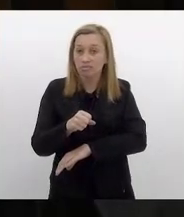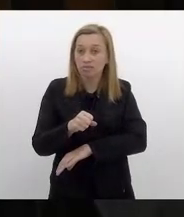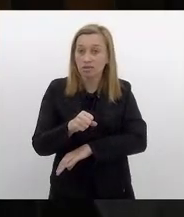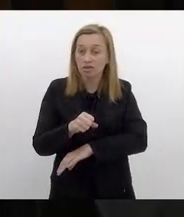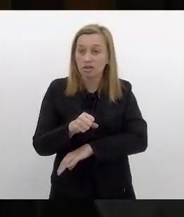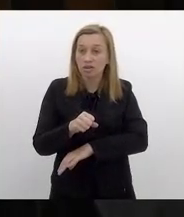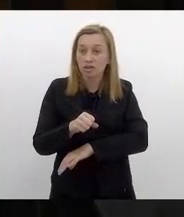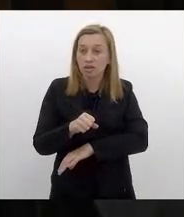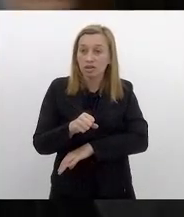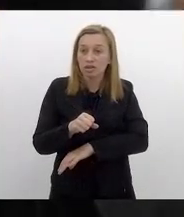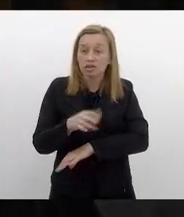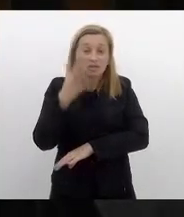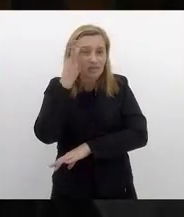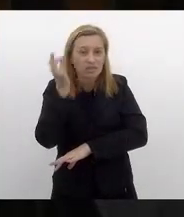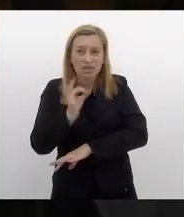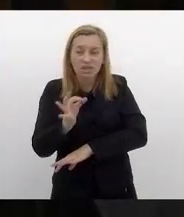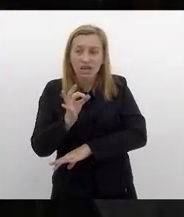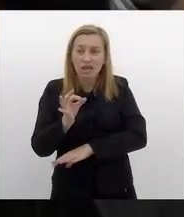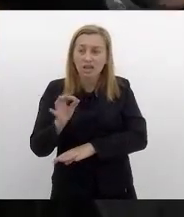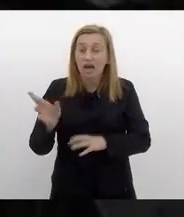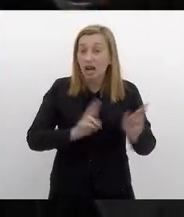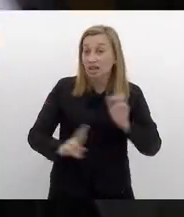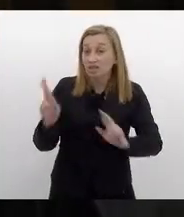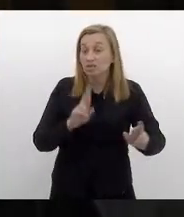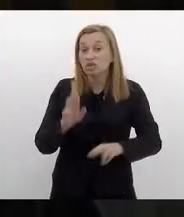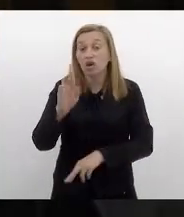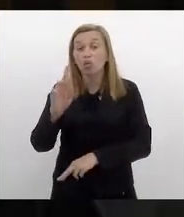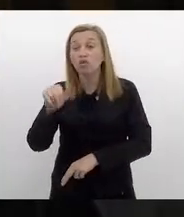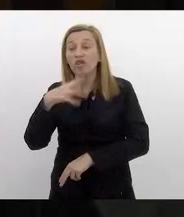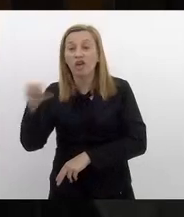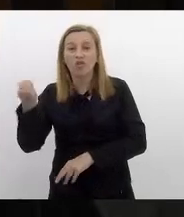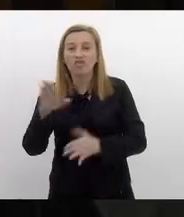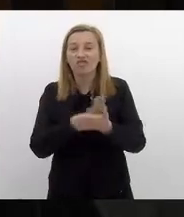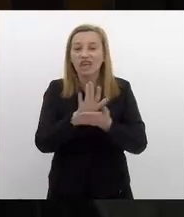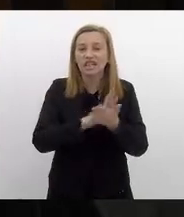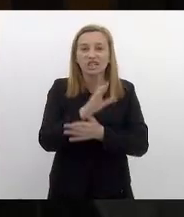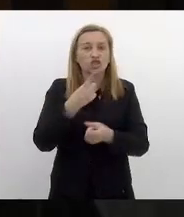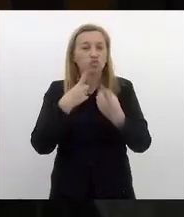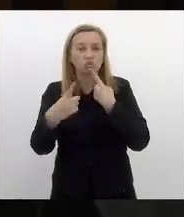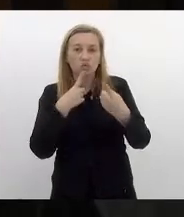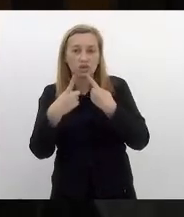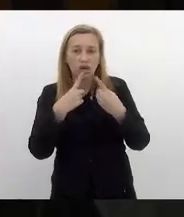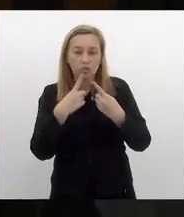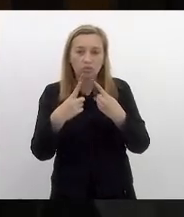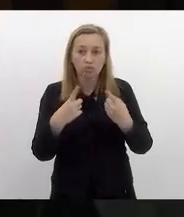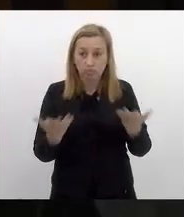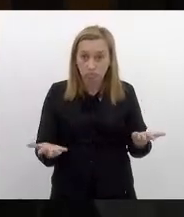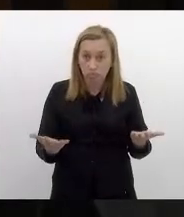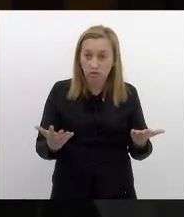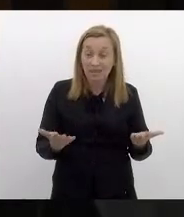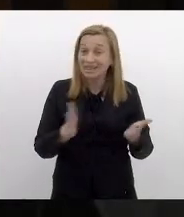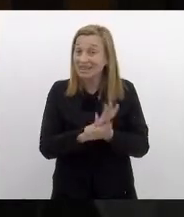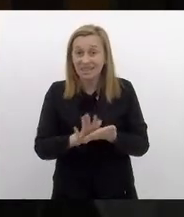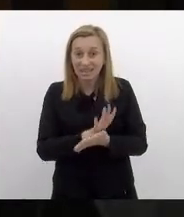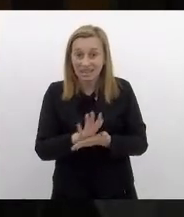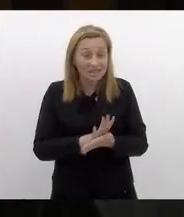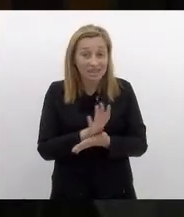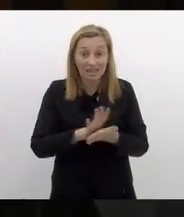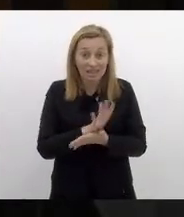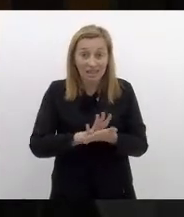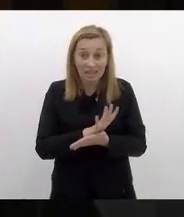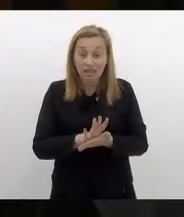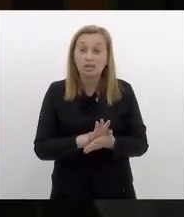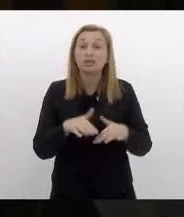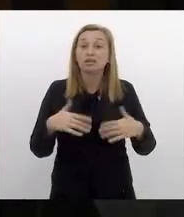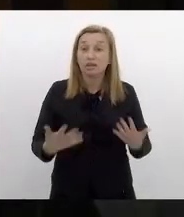na relação com a União, sem nenhuma discussão, sem nenhum contrapeso, sem nenhuma ponderação, sem nada, sem nada. E aí,